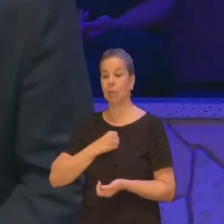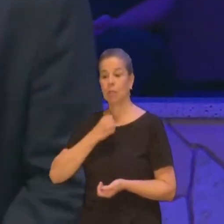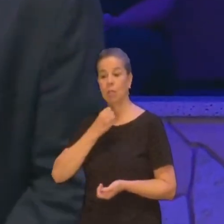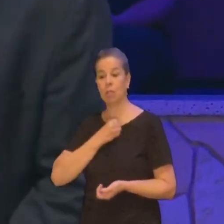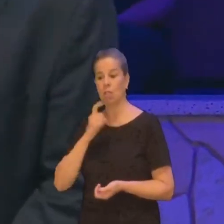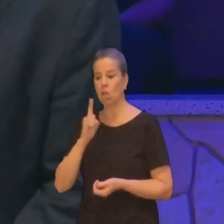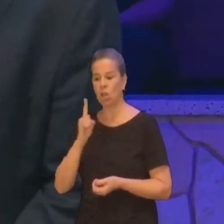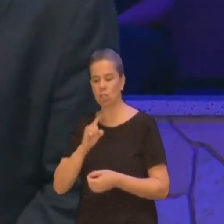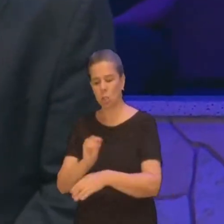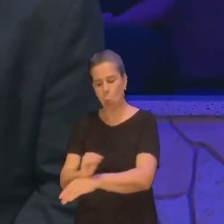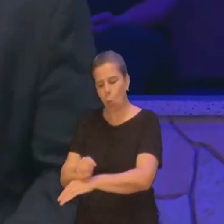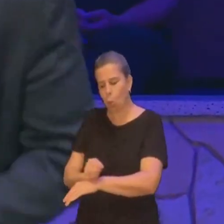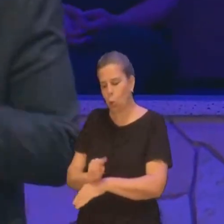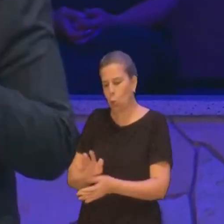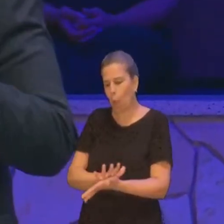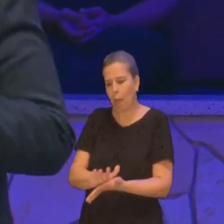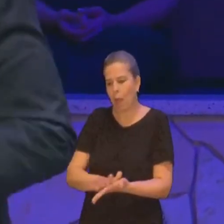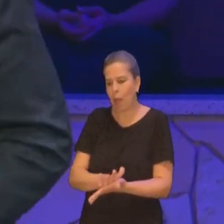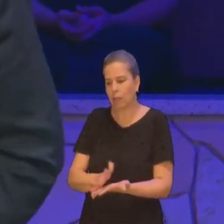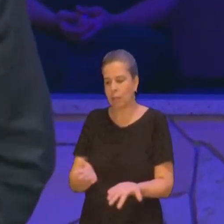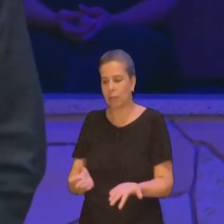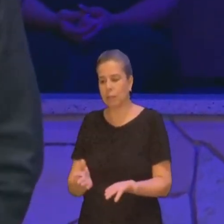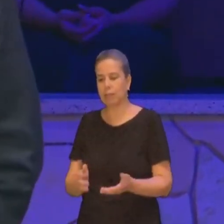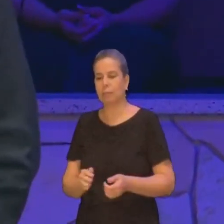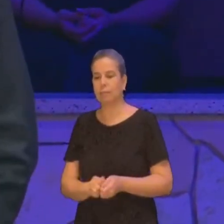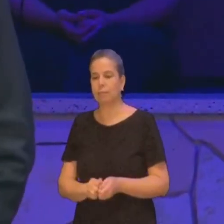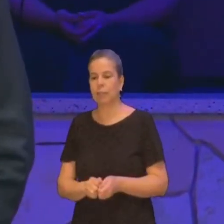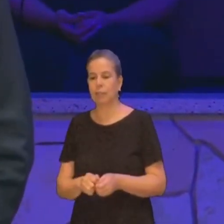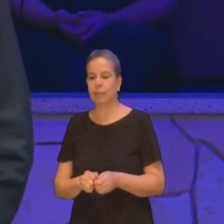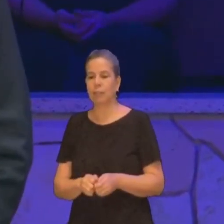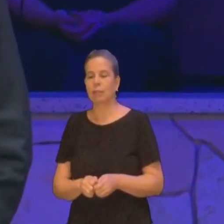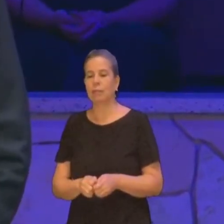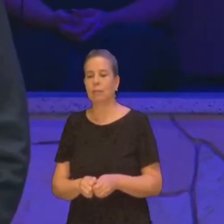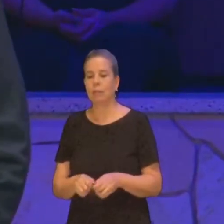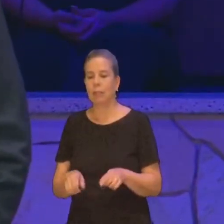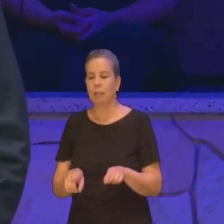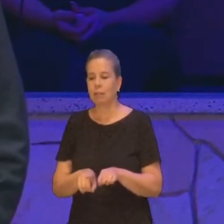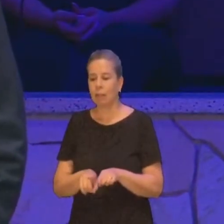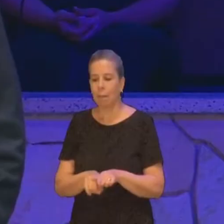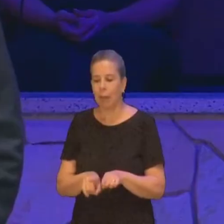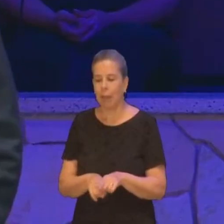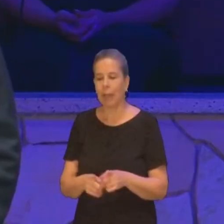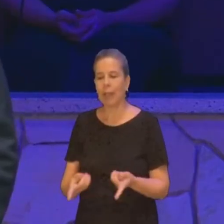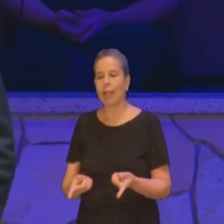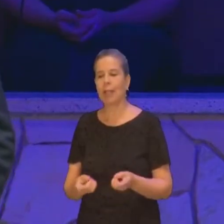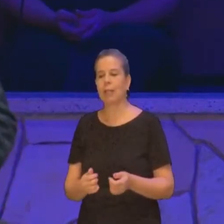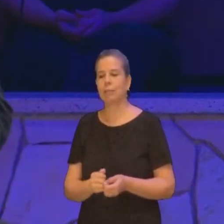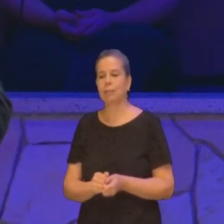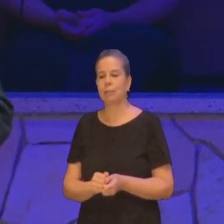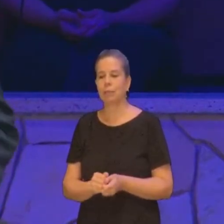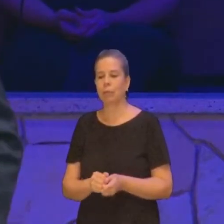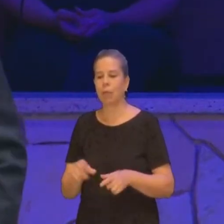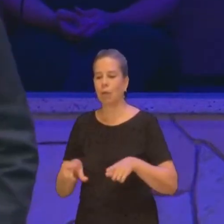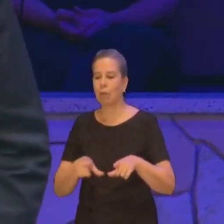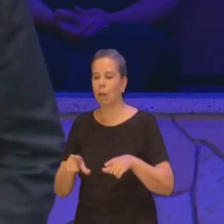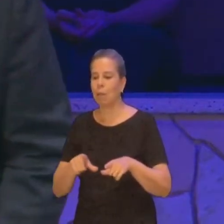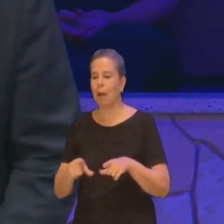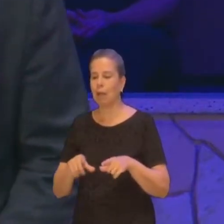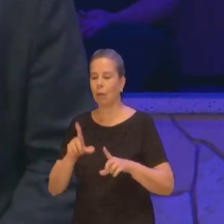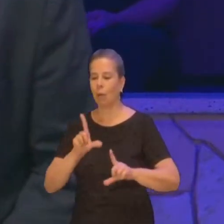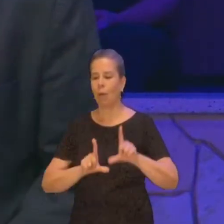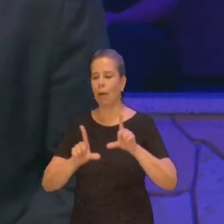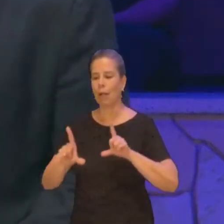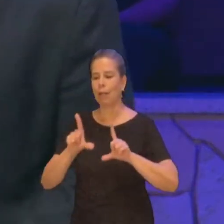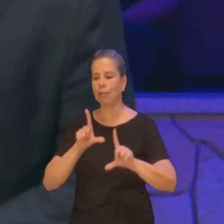nem cuidou dele. E nem tampouco o serviço e o zelo da casa de Deus, como faz o